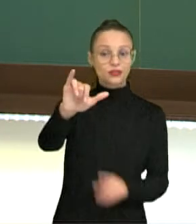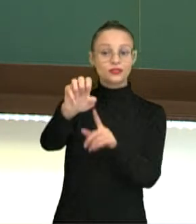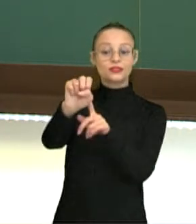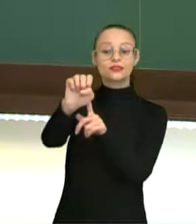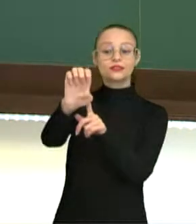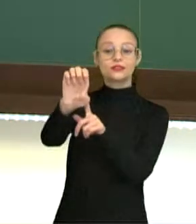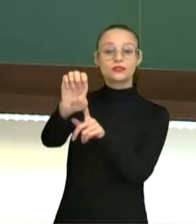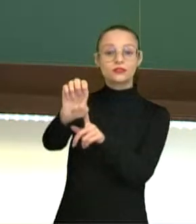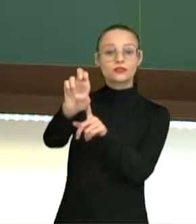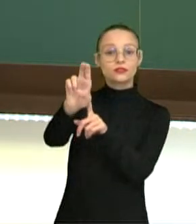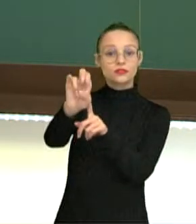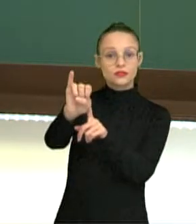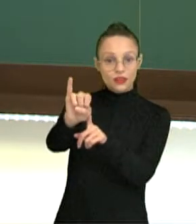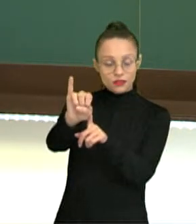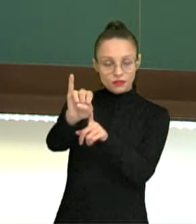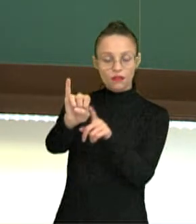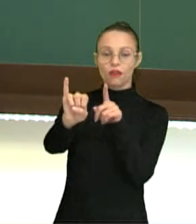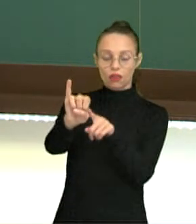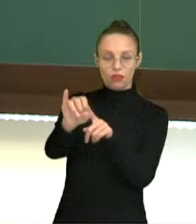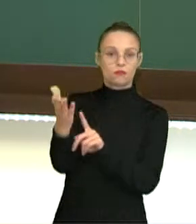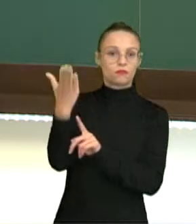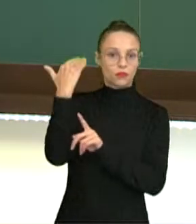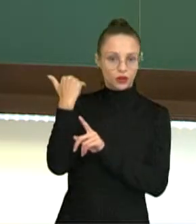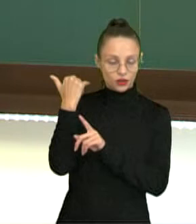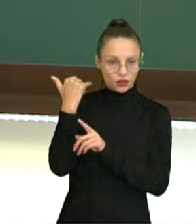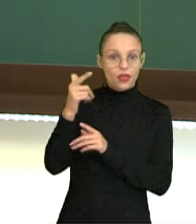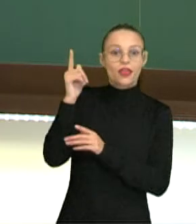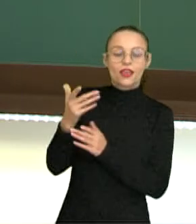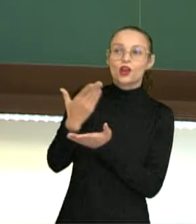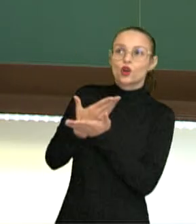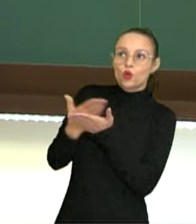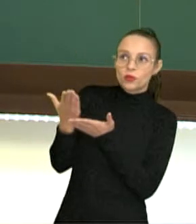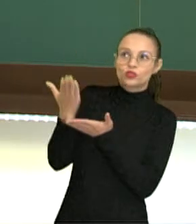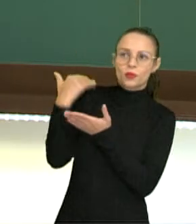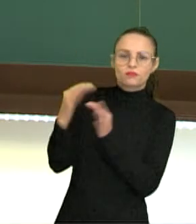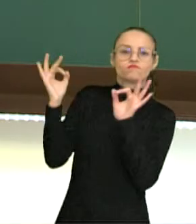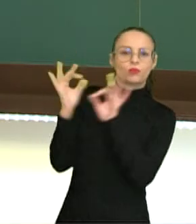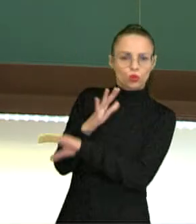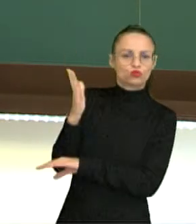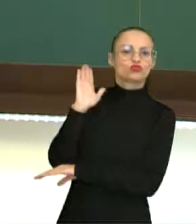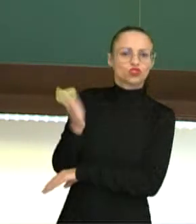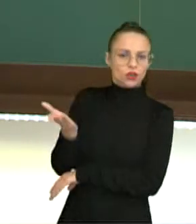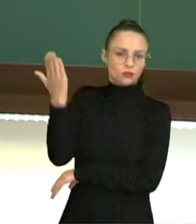Paralisei seria o pretérito perfeito, uma ação que começou no passado e acabou no passado.